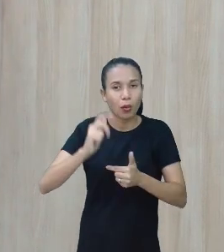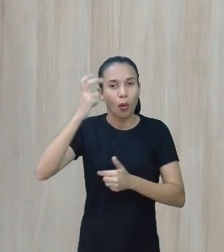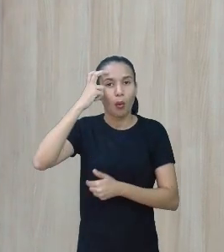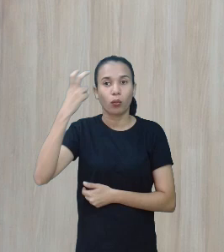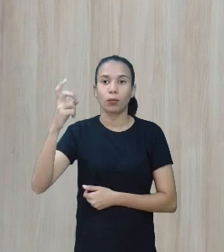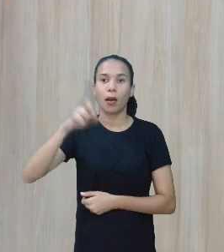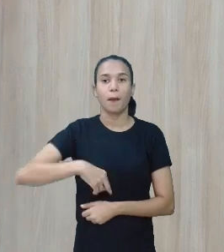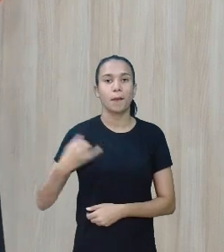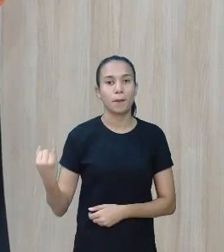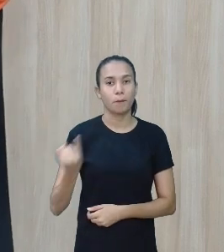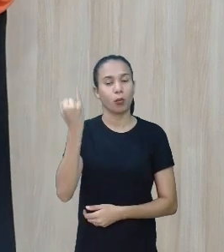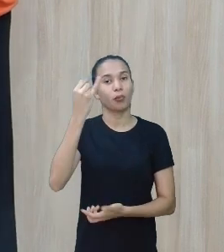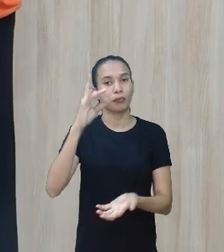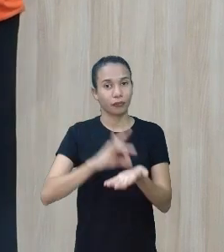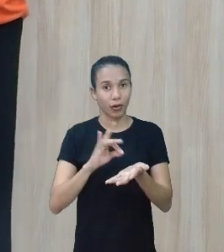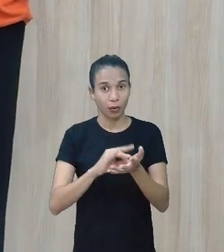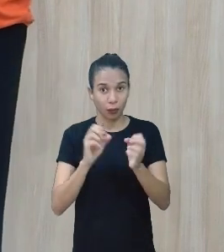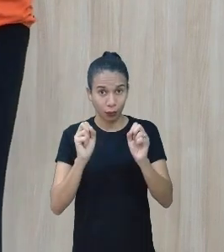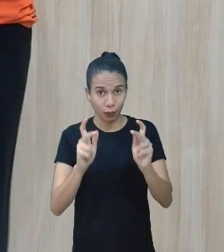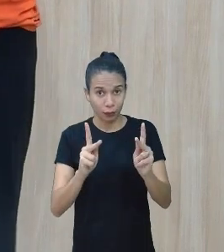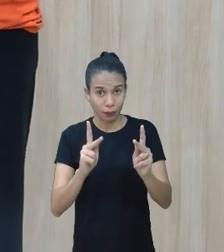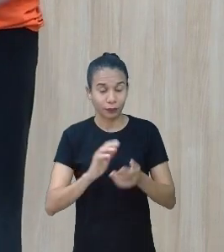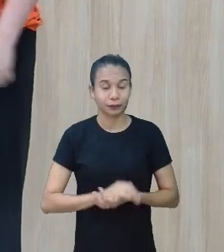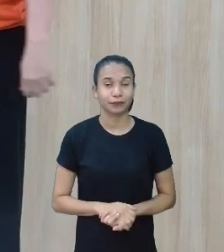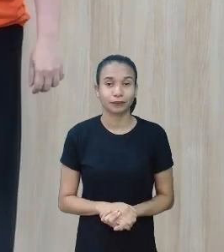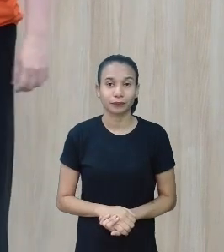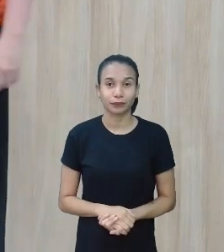é muito importante, ok?